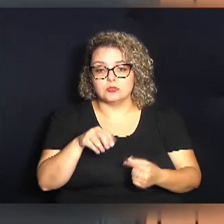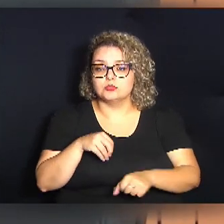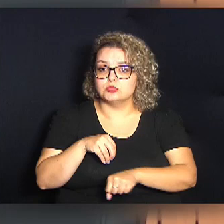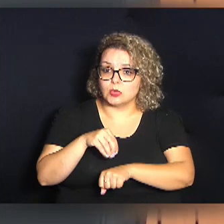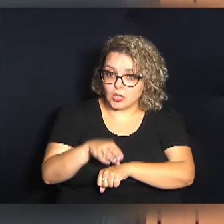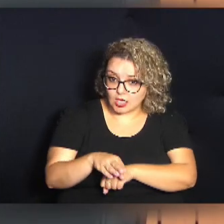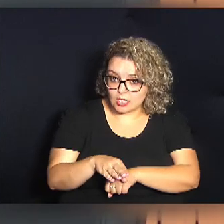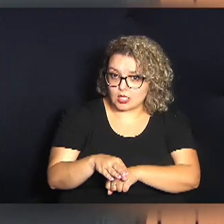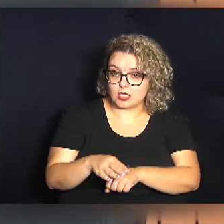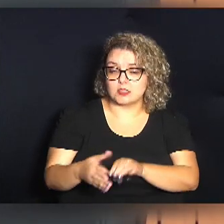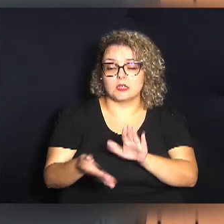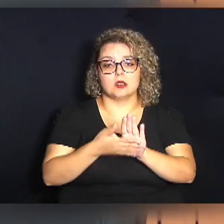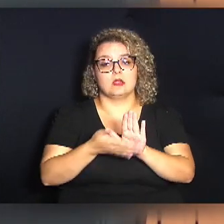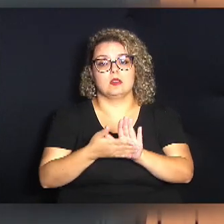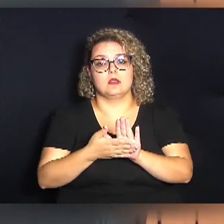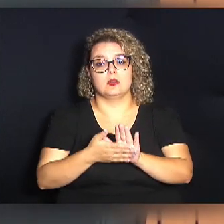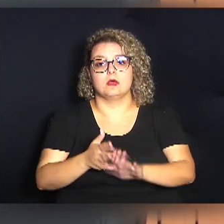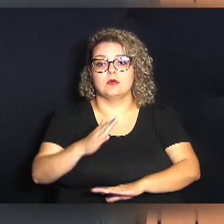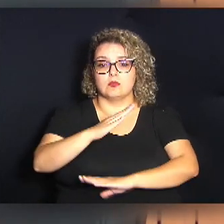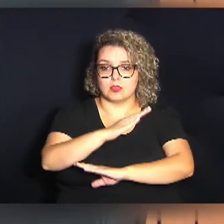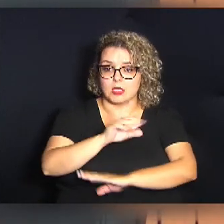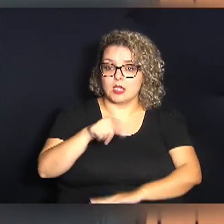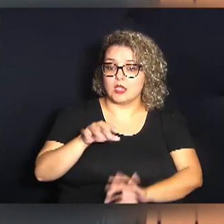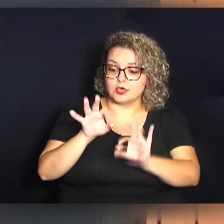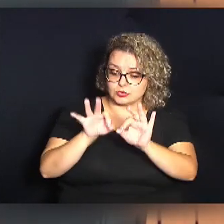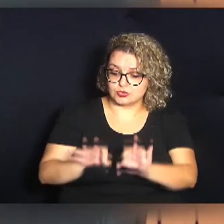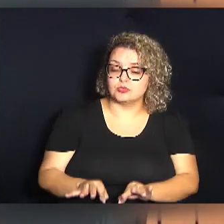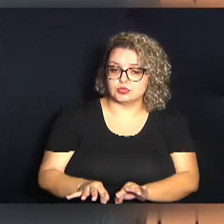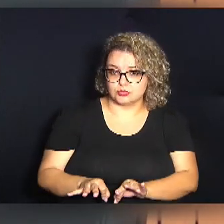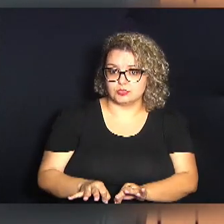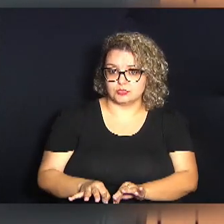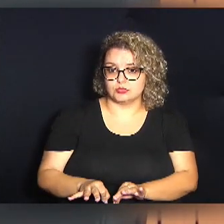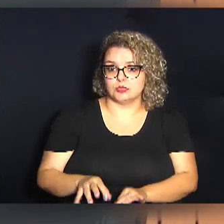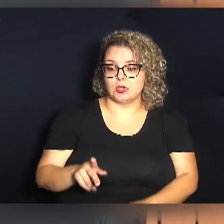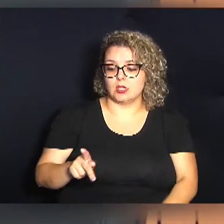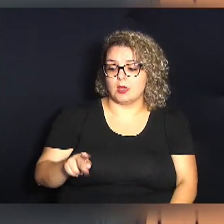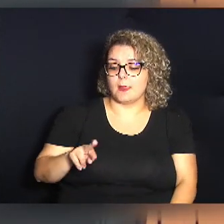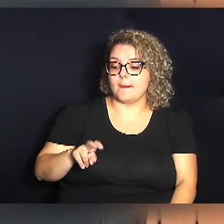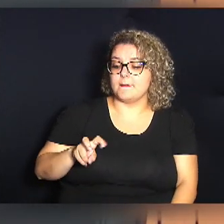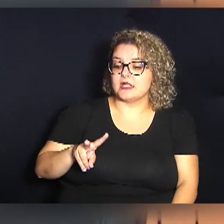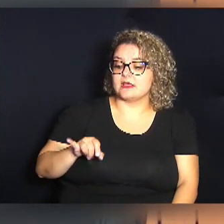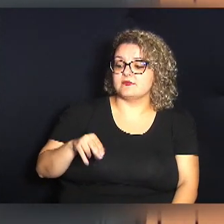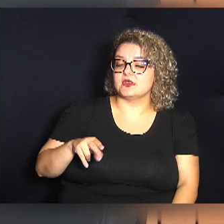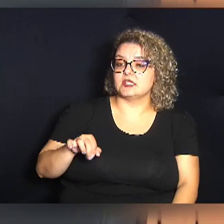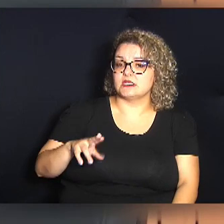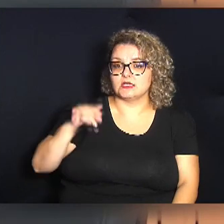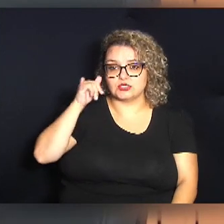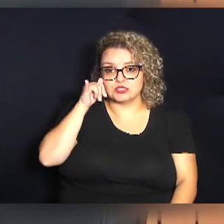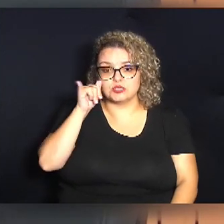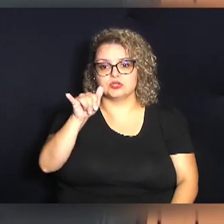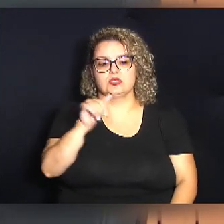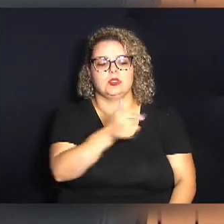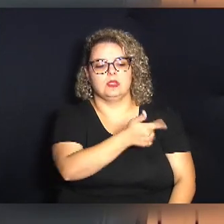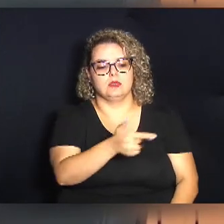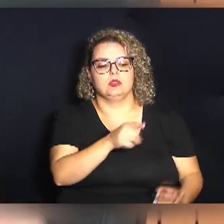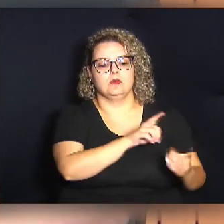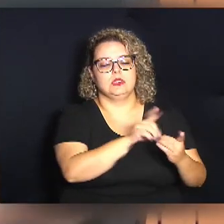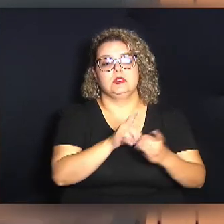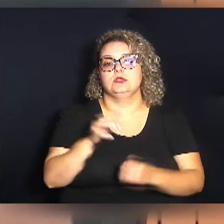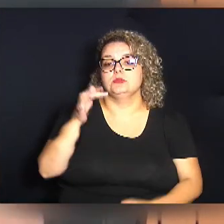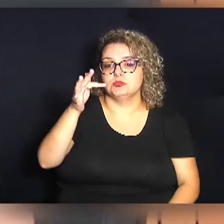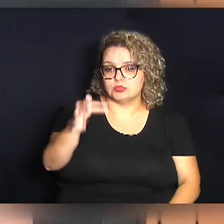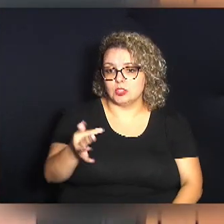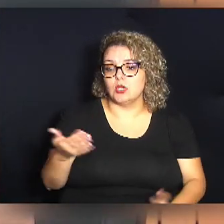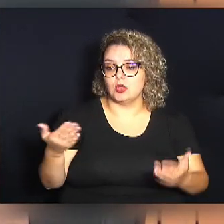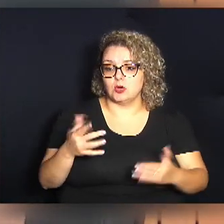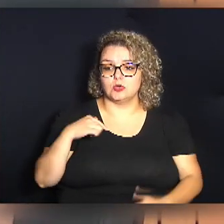essa proposta para a Câmara é justamente de prevenir a desassistência no futuro. Hoje